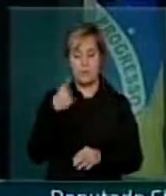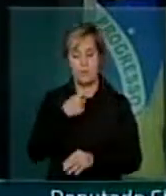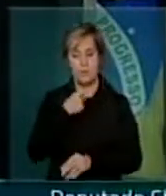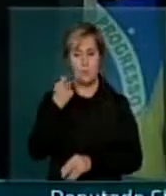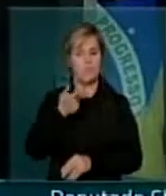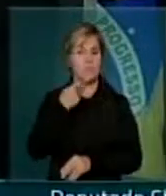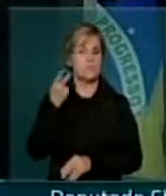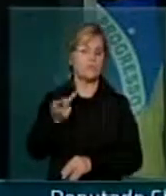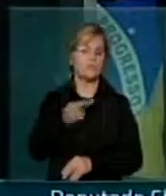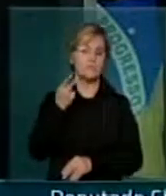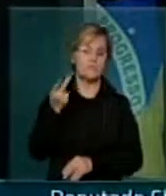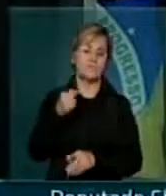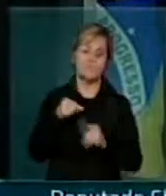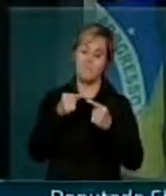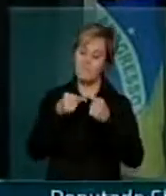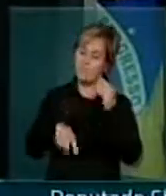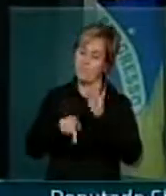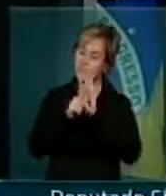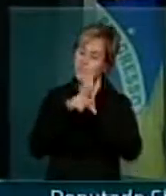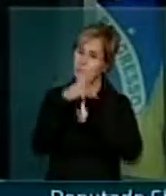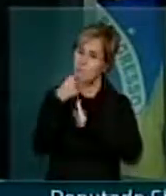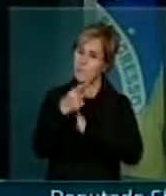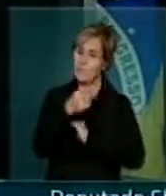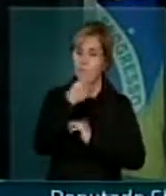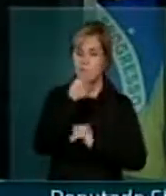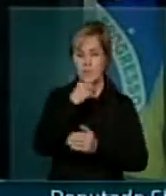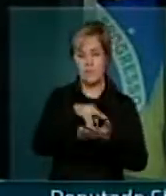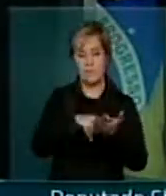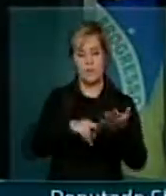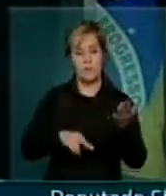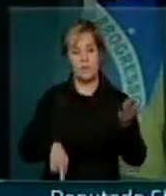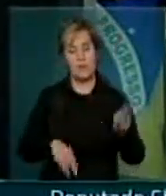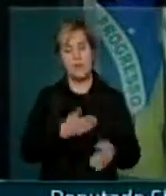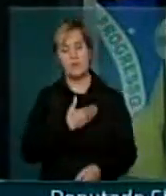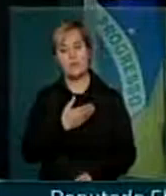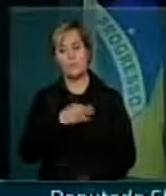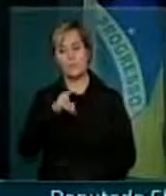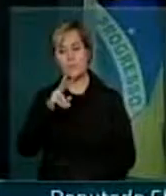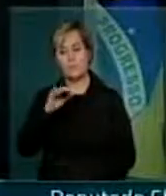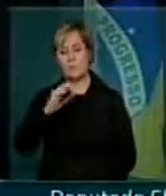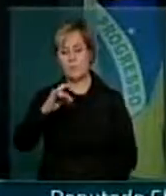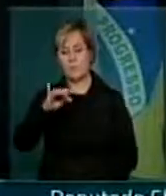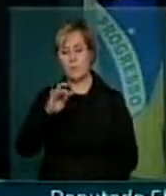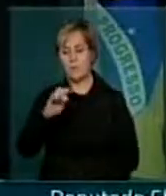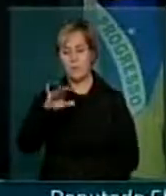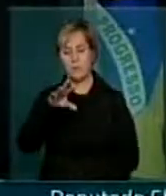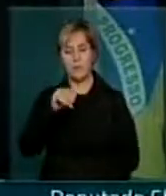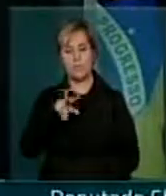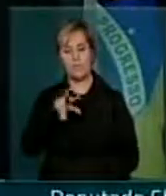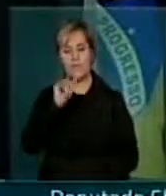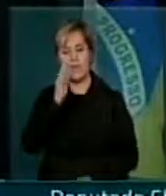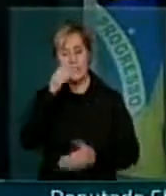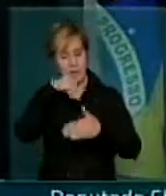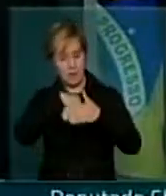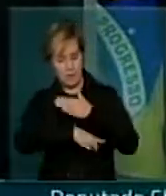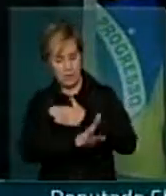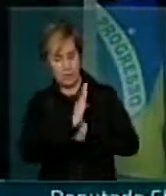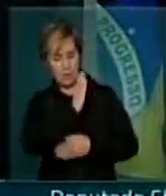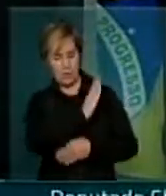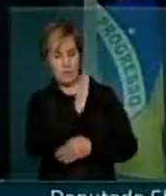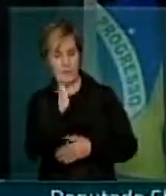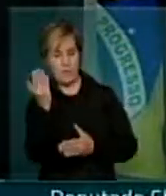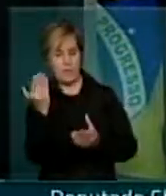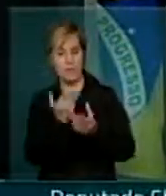desgosto e para a incoerência dele, o relator, companheiro Vicentinho, vai arquivar. Nós estamos, ao